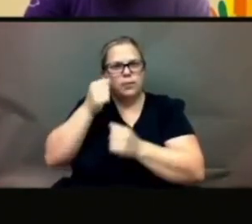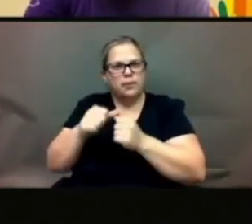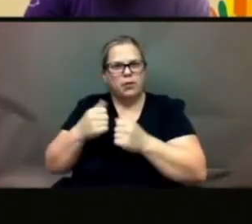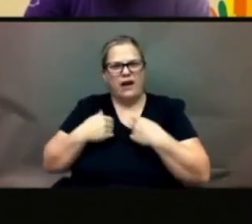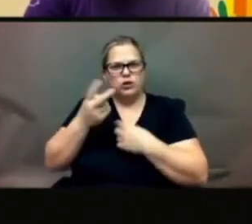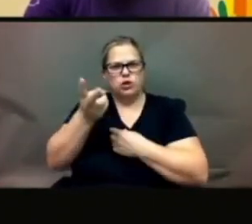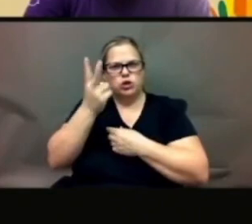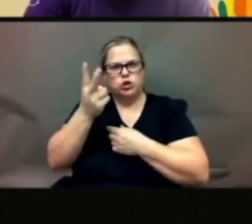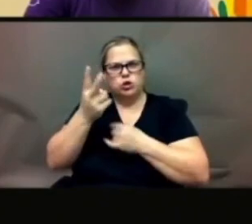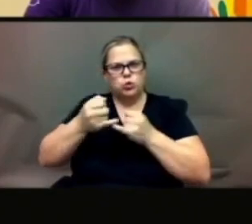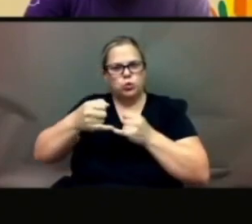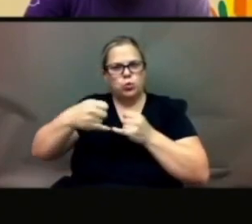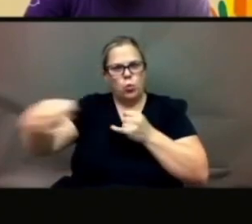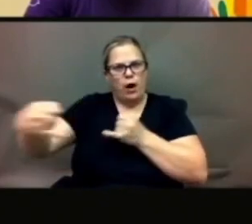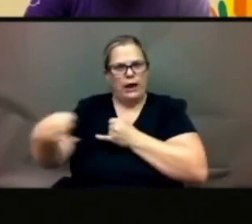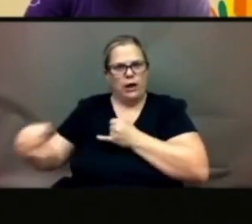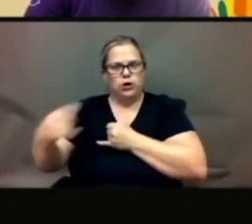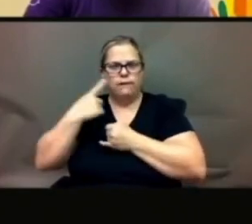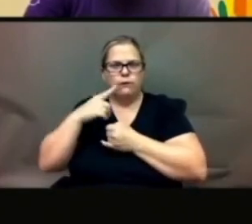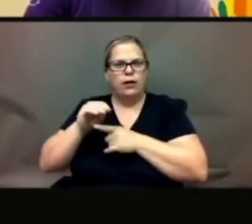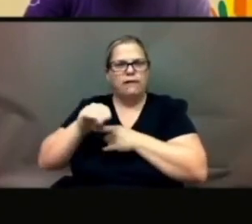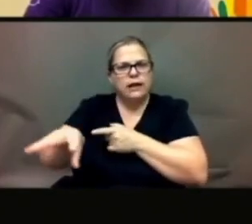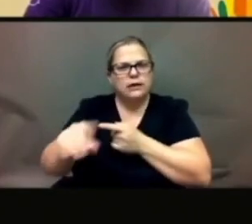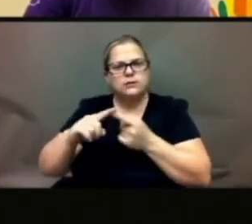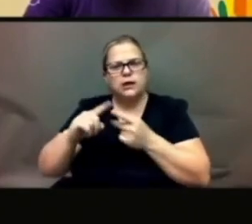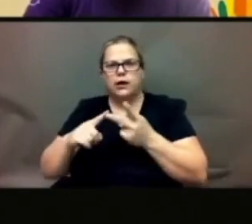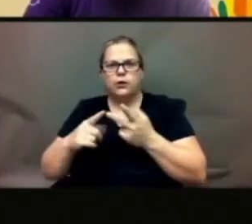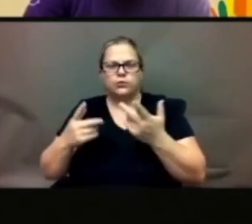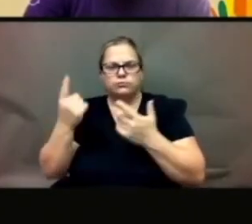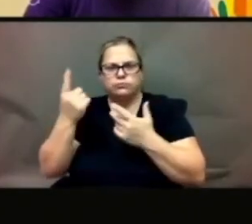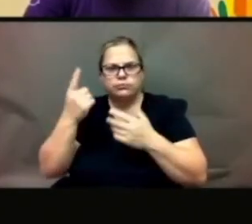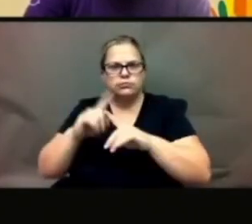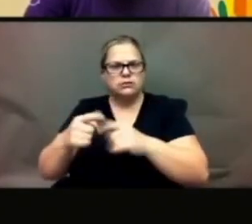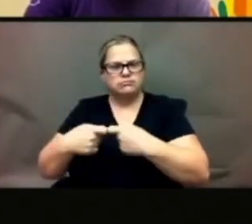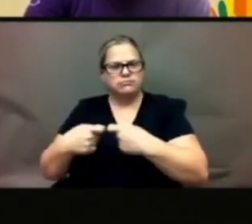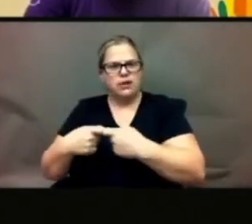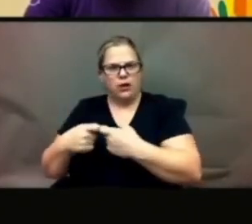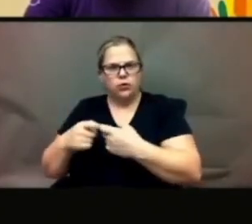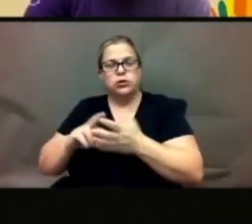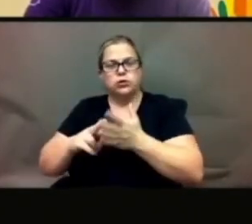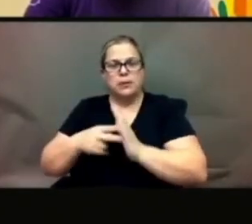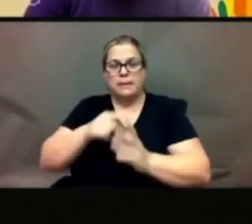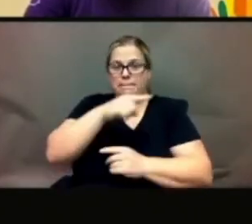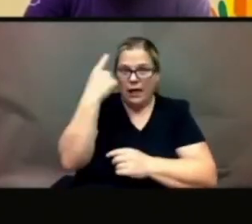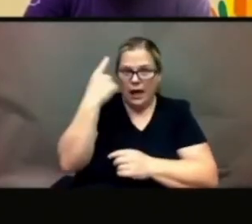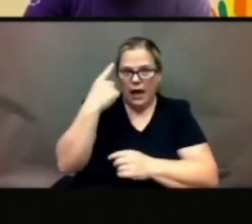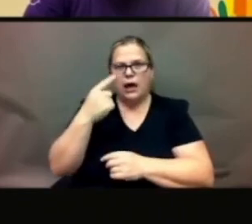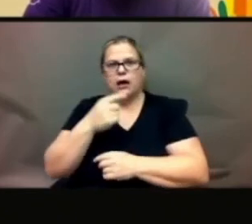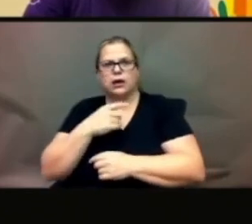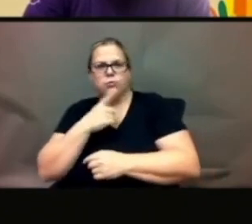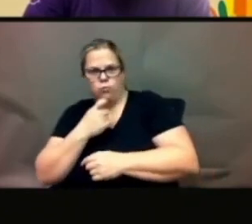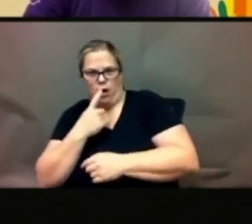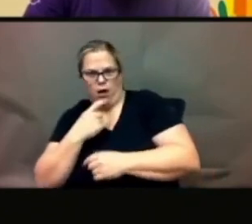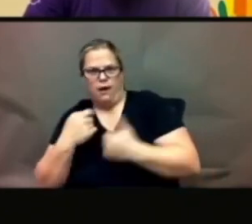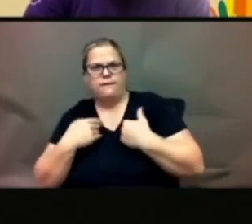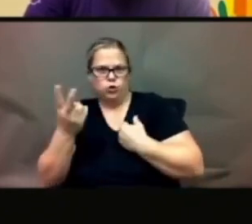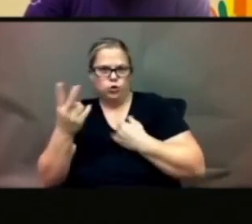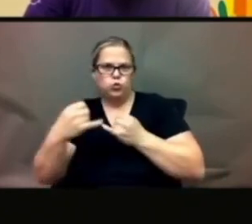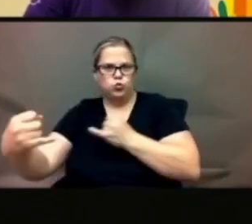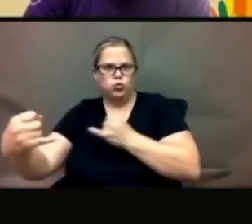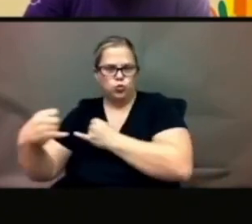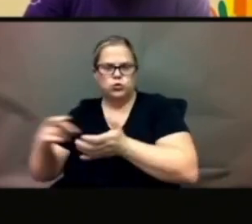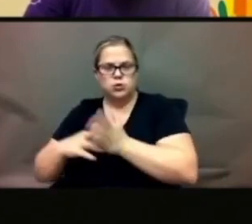você tem, por exemplo, uma bateria, uma lanterna. Você tem o fio azul e o fio vermelho. Que são o sistema de aterramento.